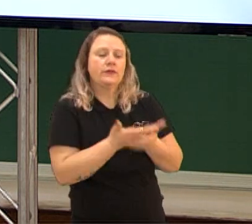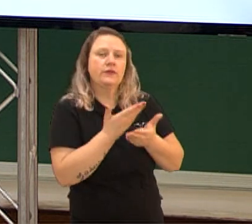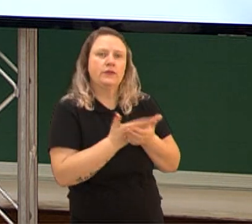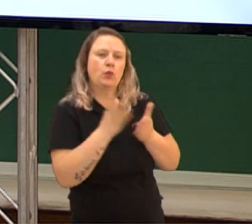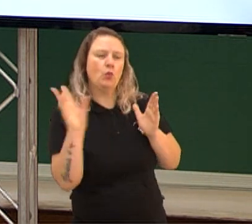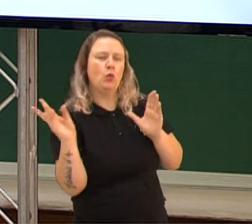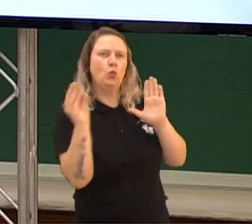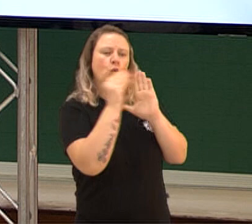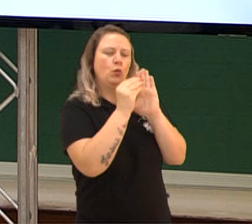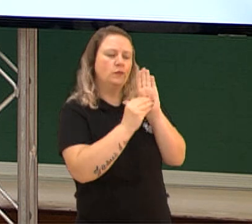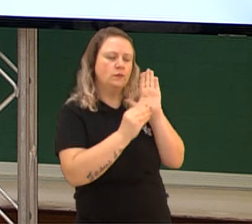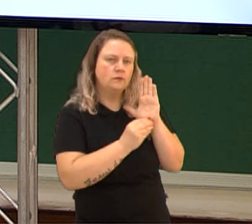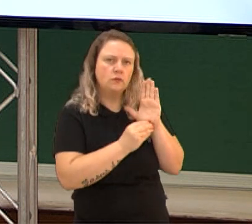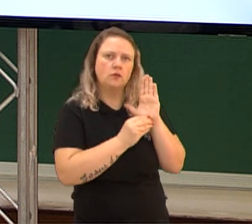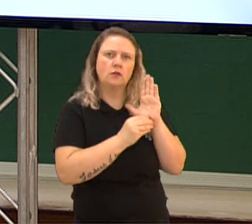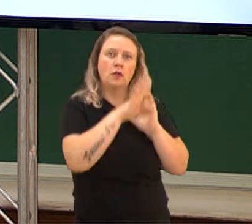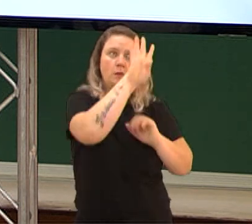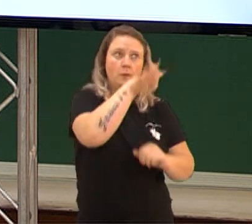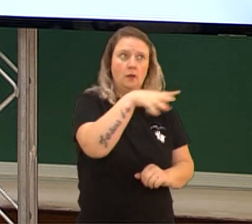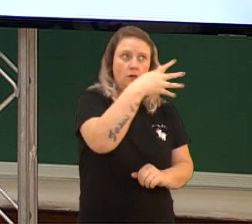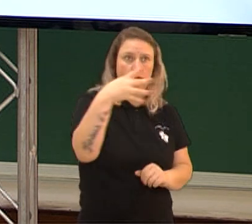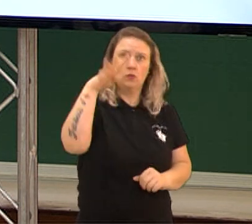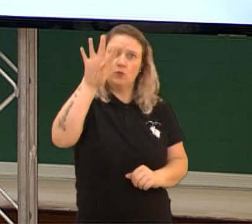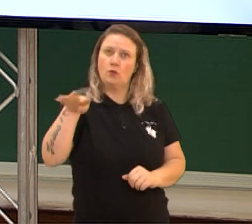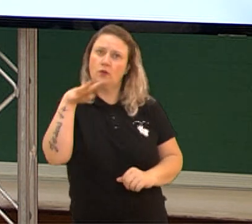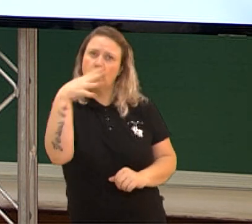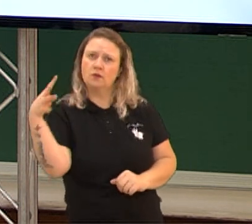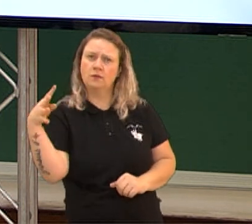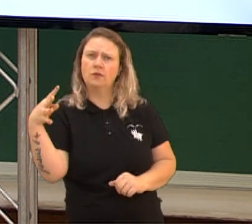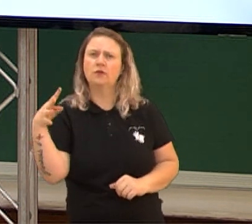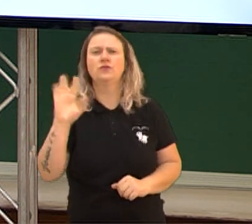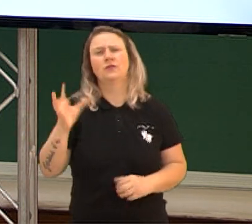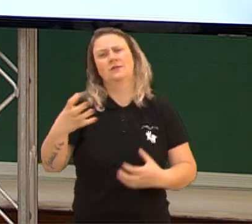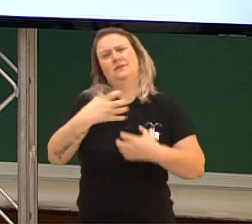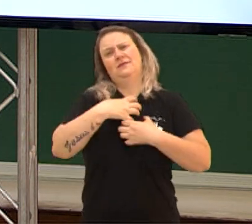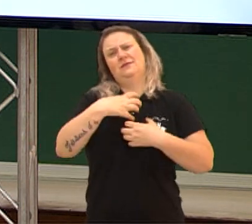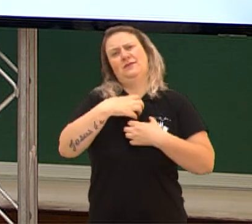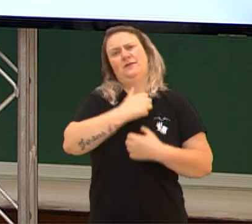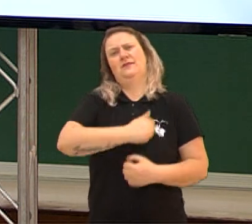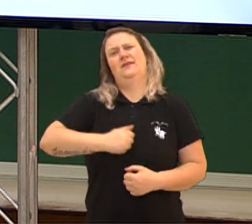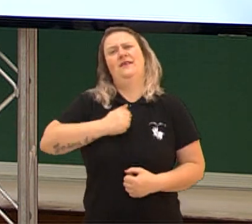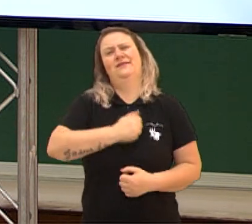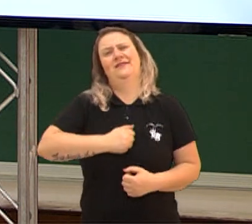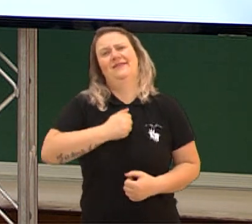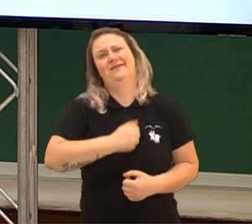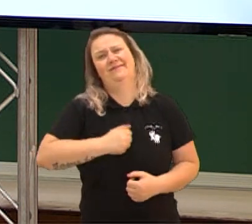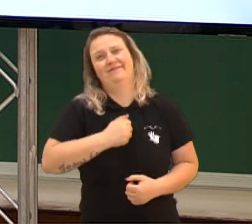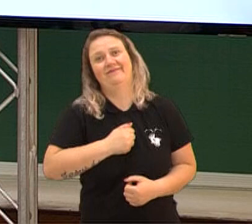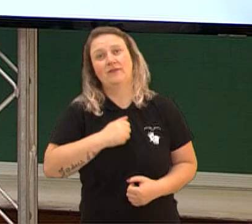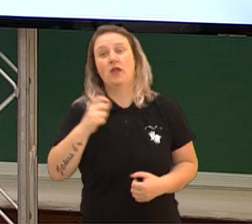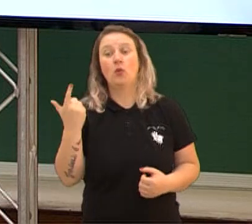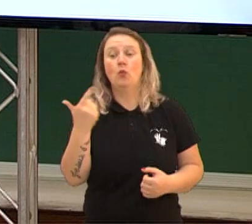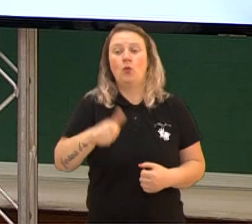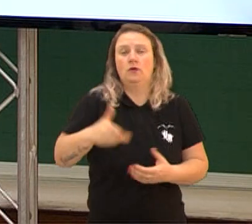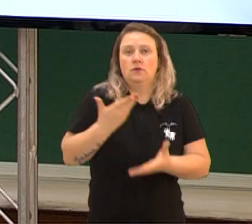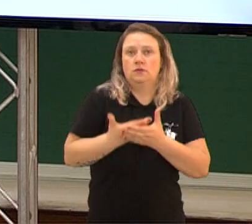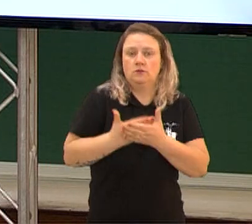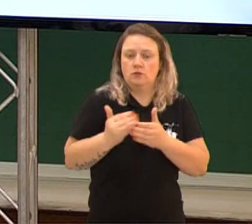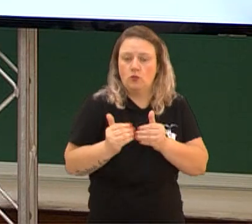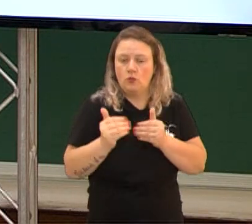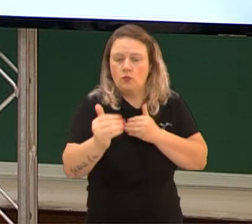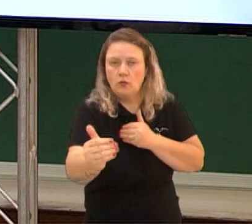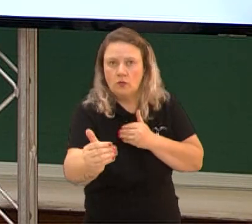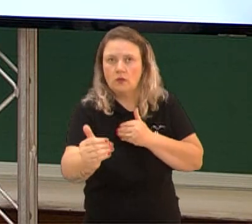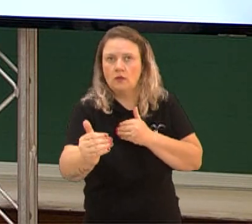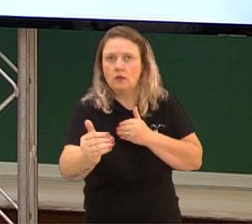multiplicação de matriz por matriz. Já estou com saudade. O que a gente vai ver na próxima? Retomada de determinante de uma